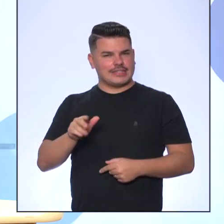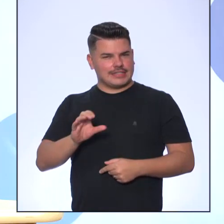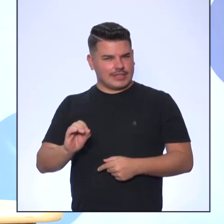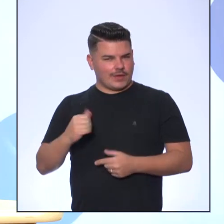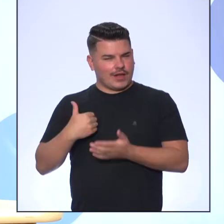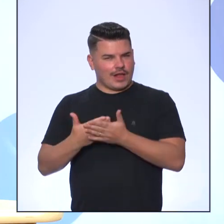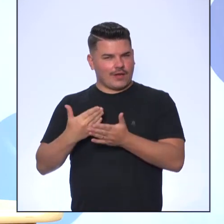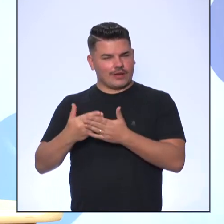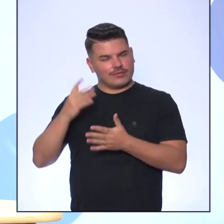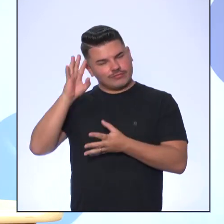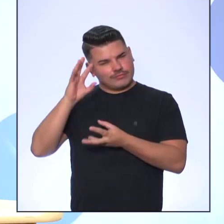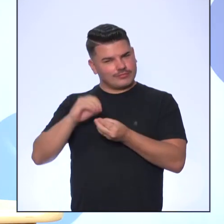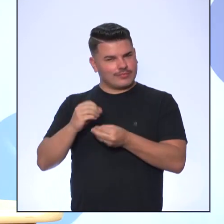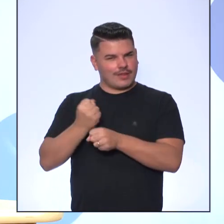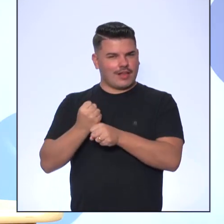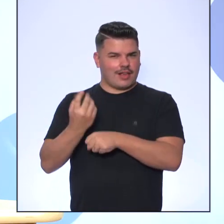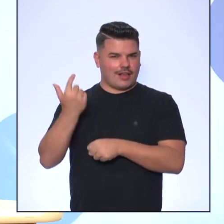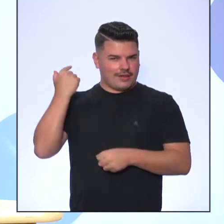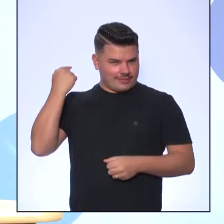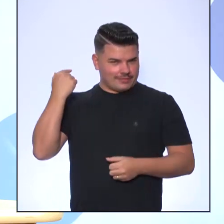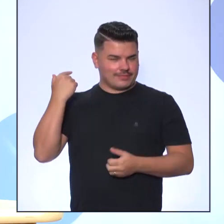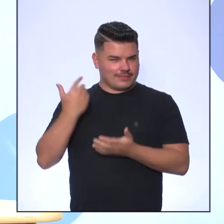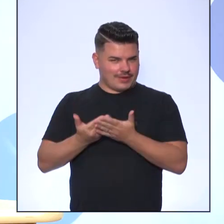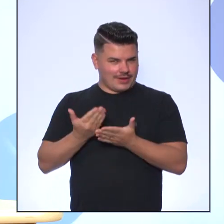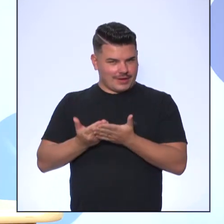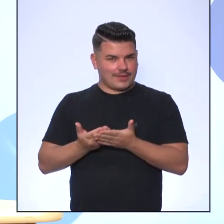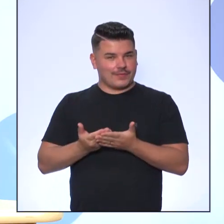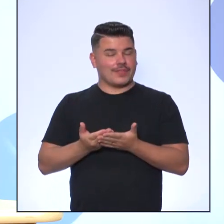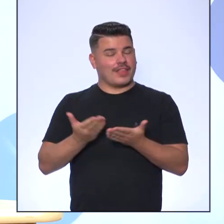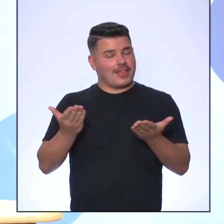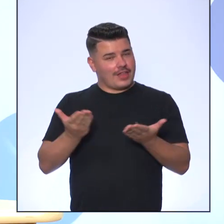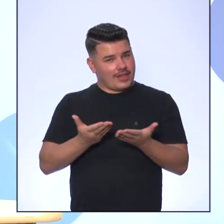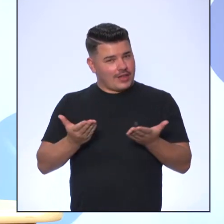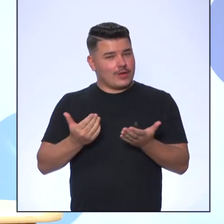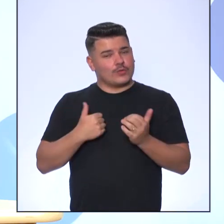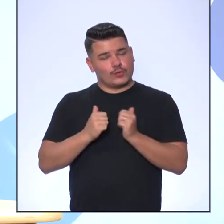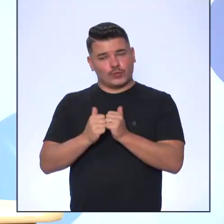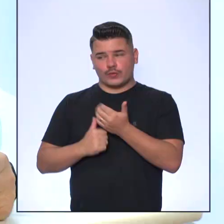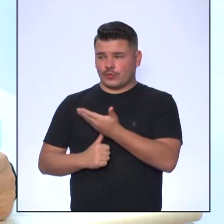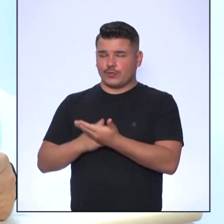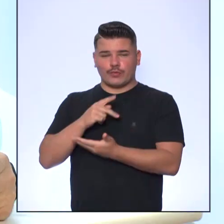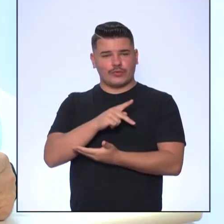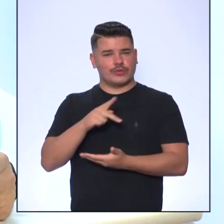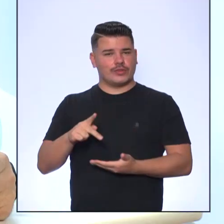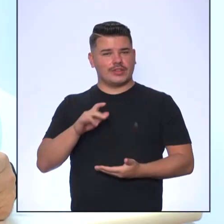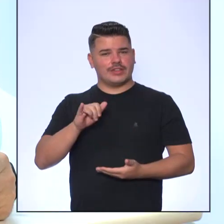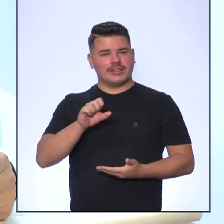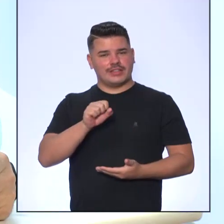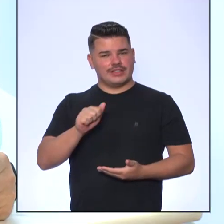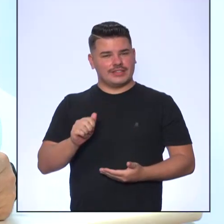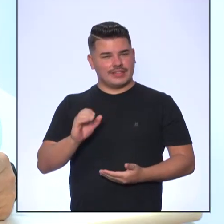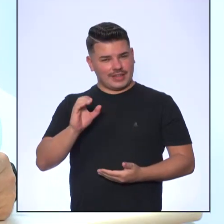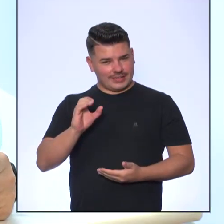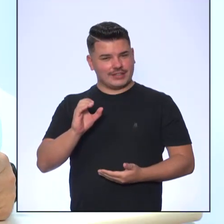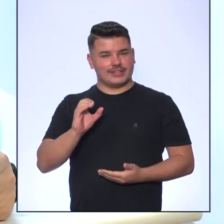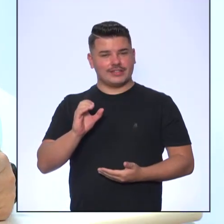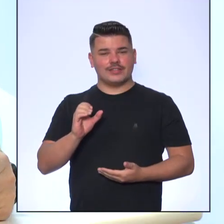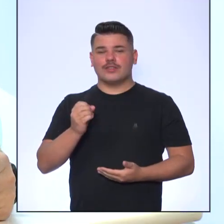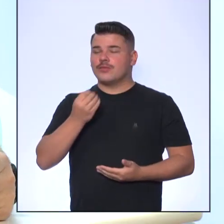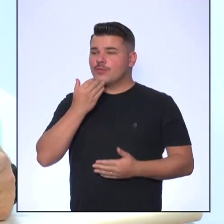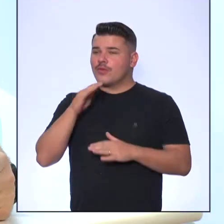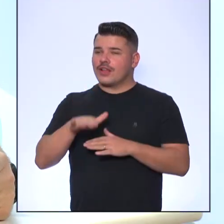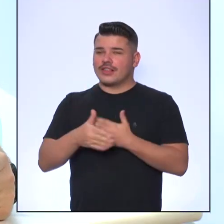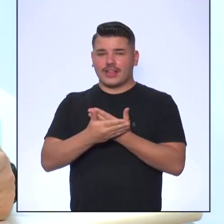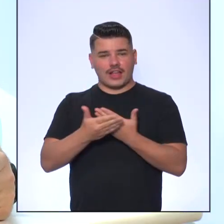comigo hoje para ser a voz de vocês no chat, né? É o professor Isaac. Boa tarde, professor Jonas. Boa